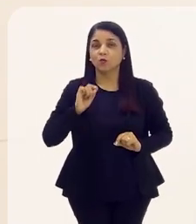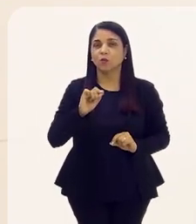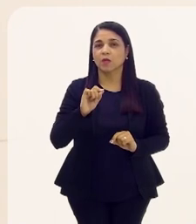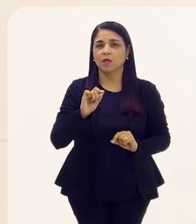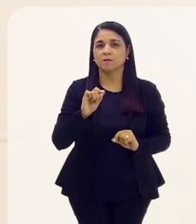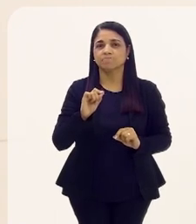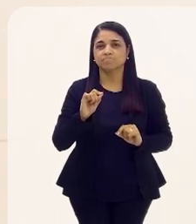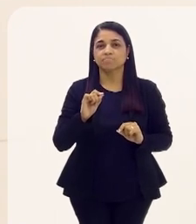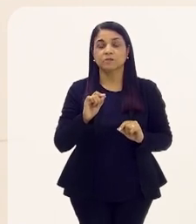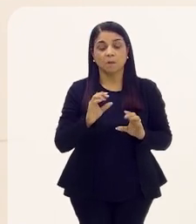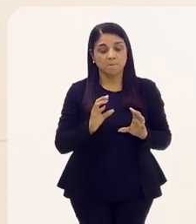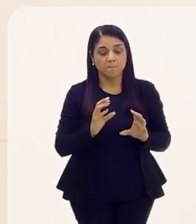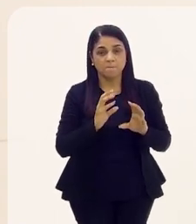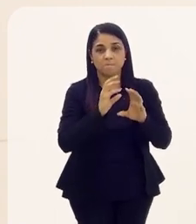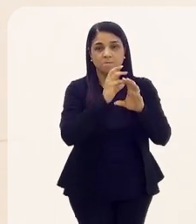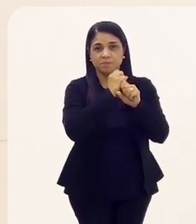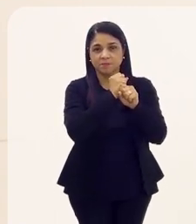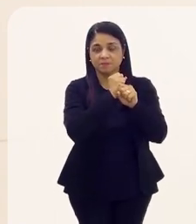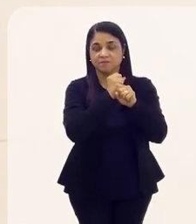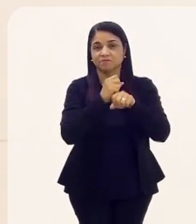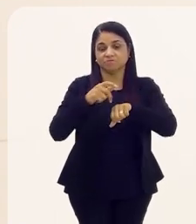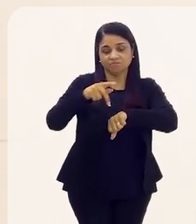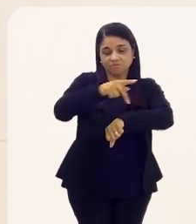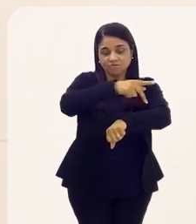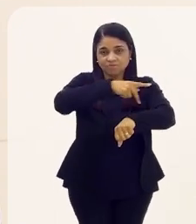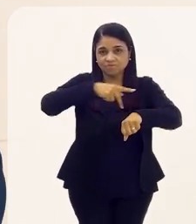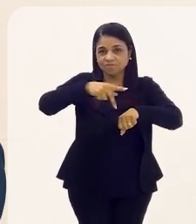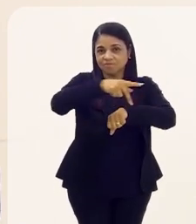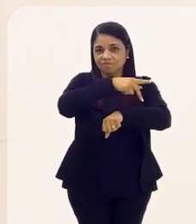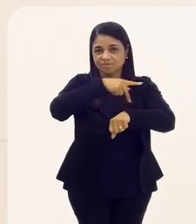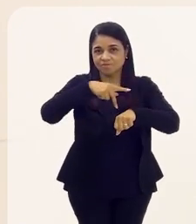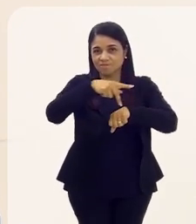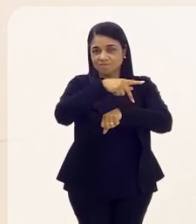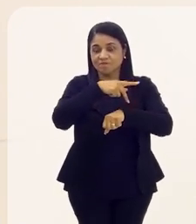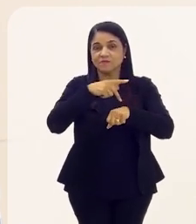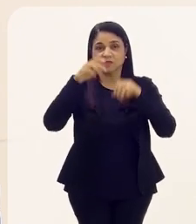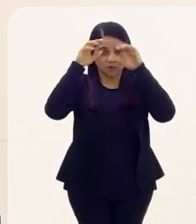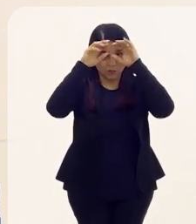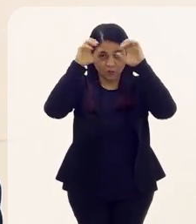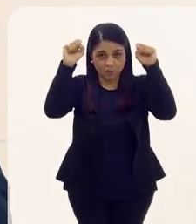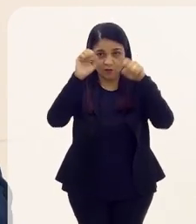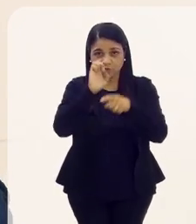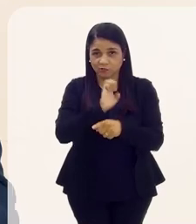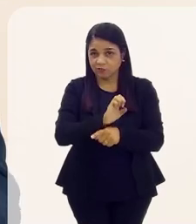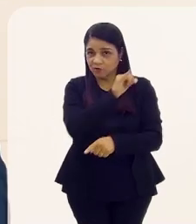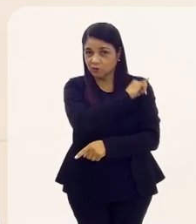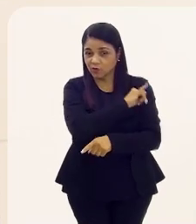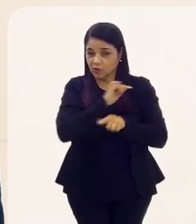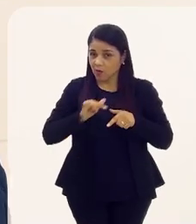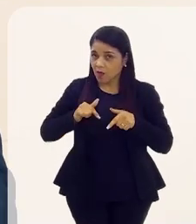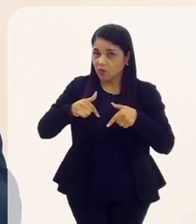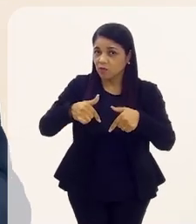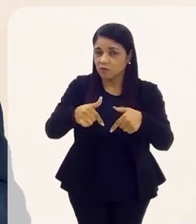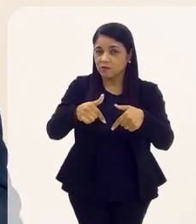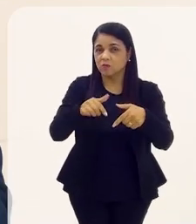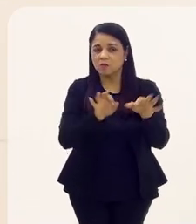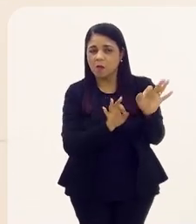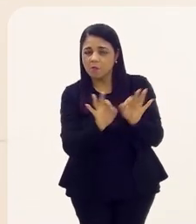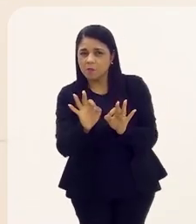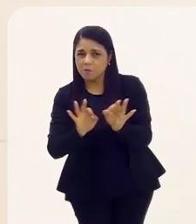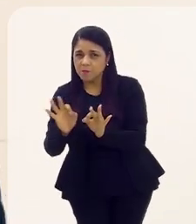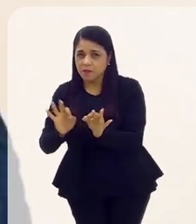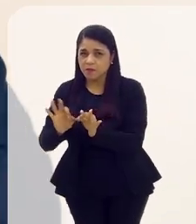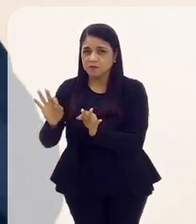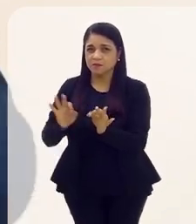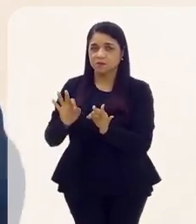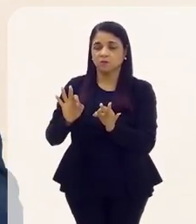vamos falar da prestação jurisdicional internacional, o Tribunal de Justiça do Rio de Janeiro e a sua atuação na preparação dos